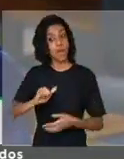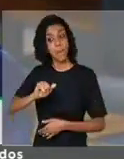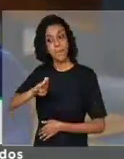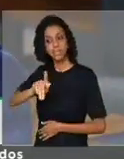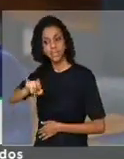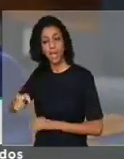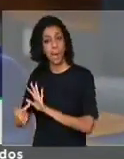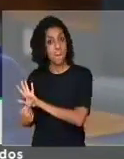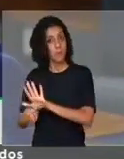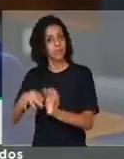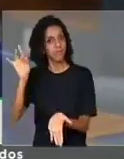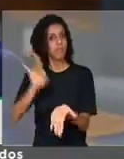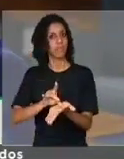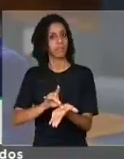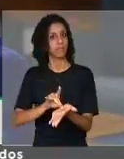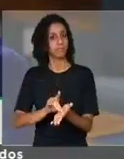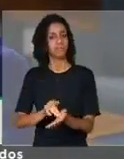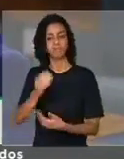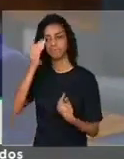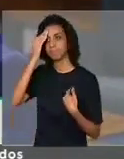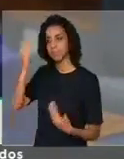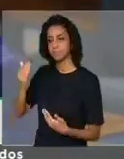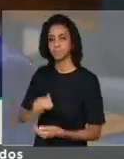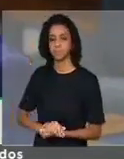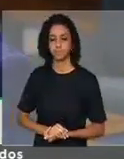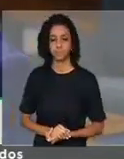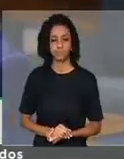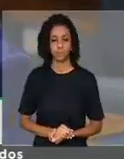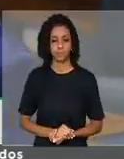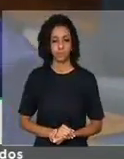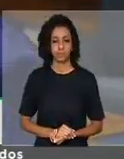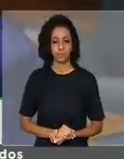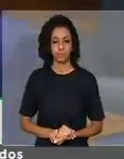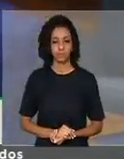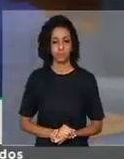tudo isso, para repor a verdade. Obrigado, senhor presidente. Pedir a Vossa Excelência a divulgação na Voz do Brasil. Que seja.